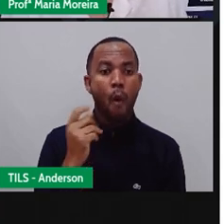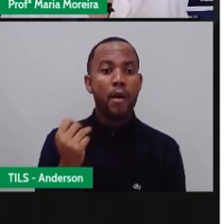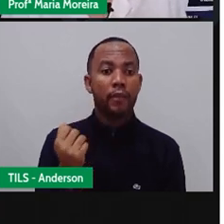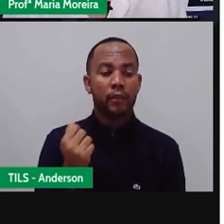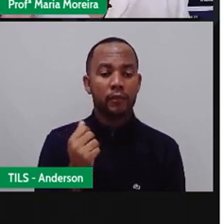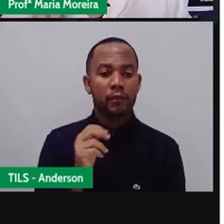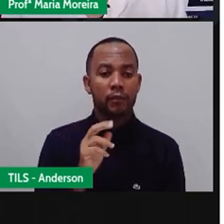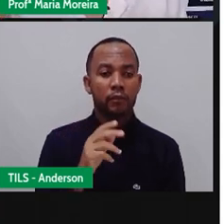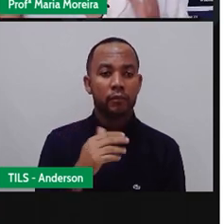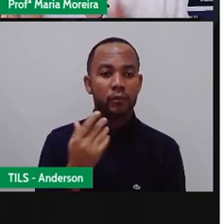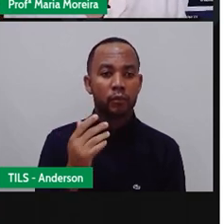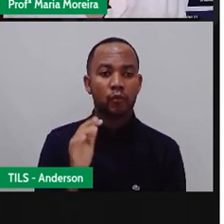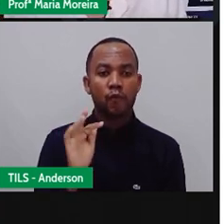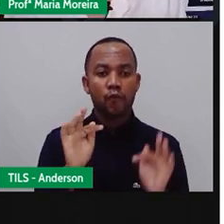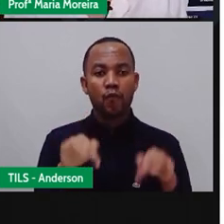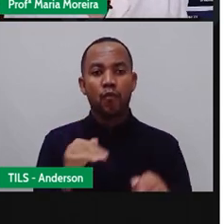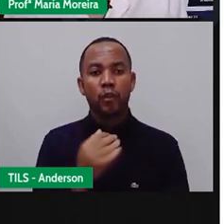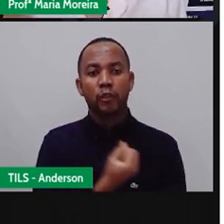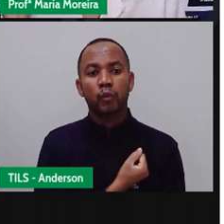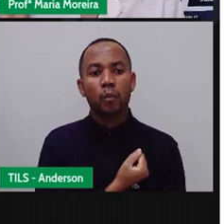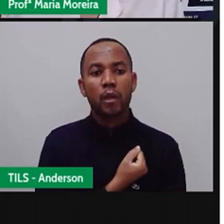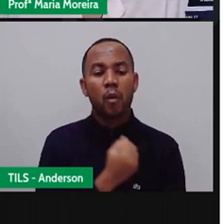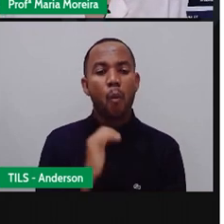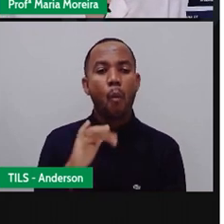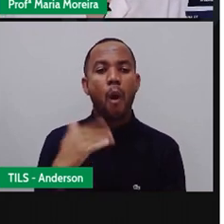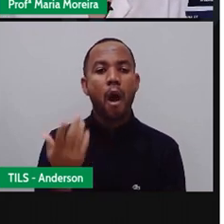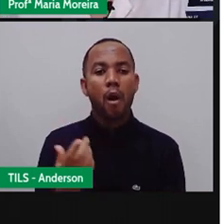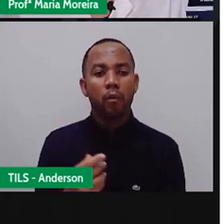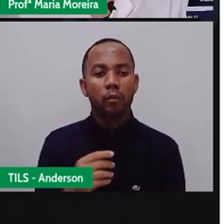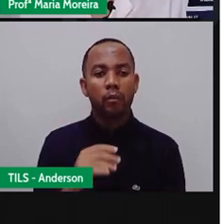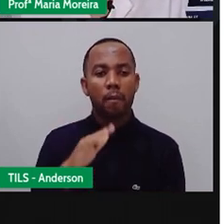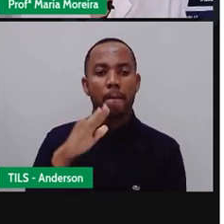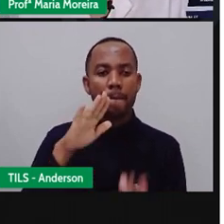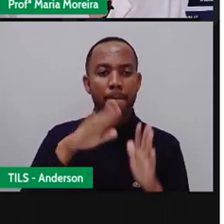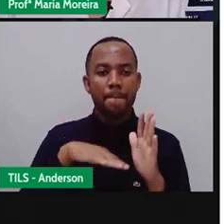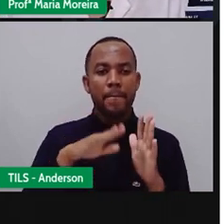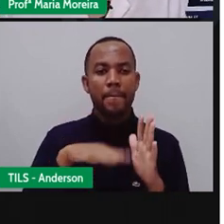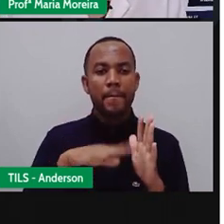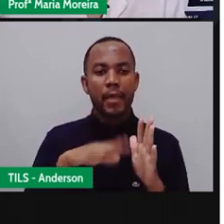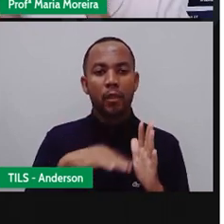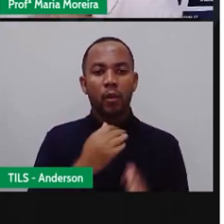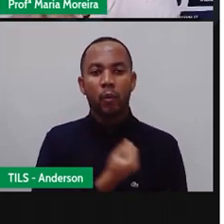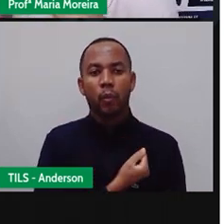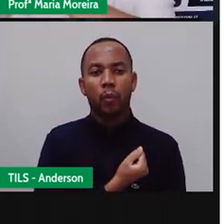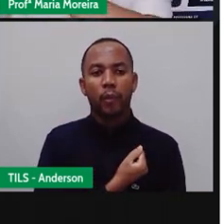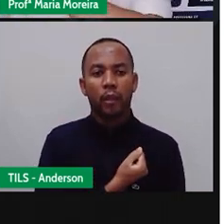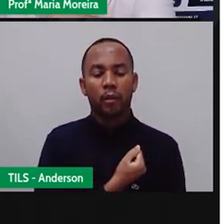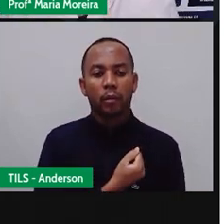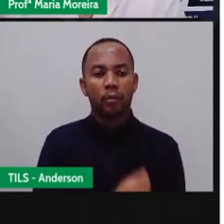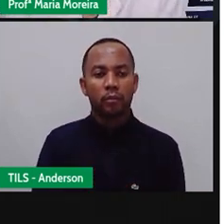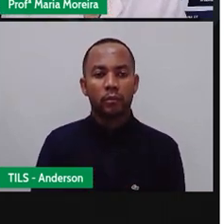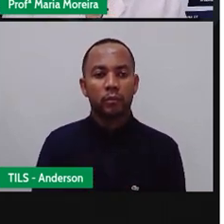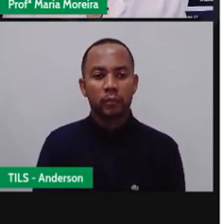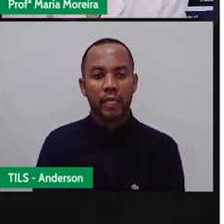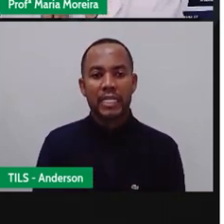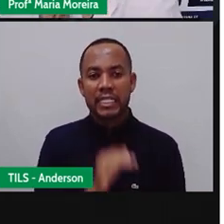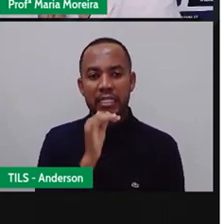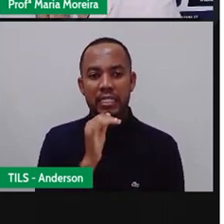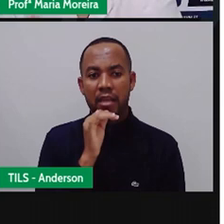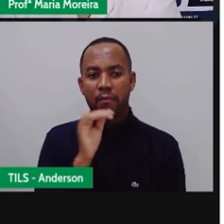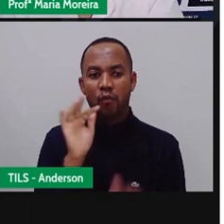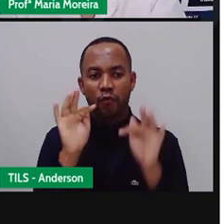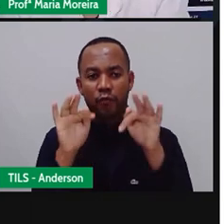unidades Olha o último número que tem aí é o que é o menor número não entre todos esses nós por está no